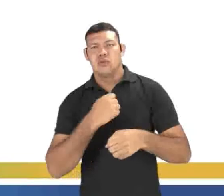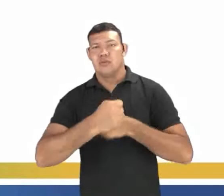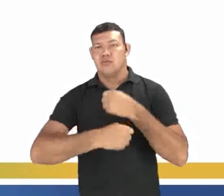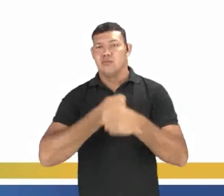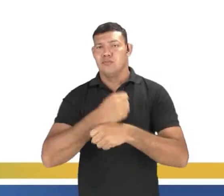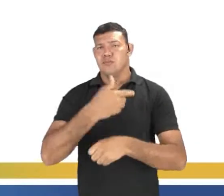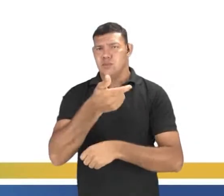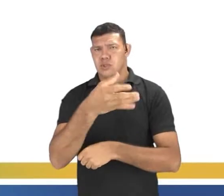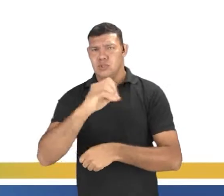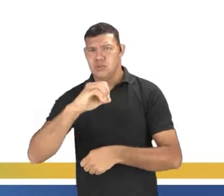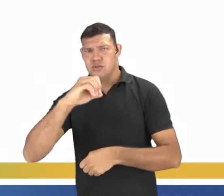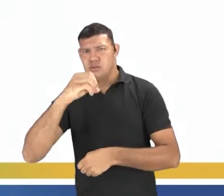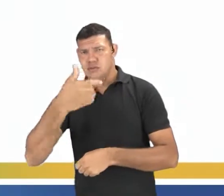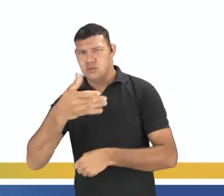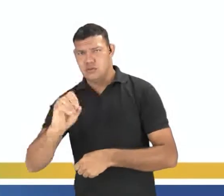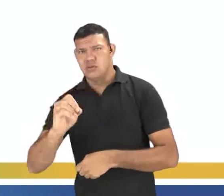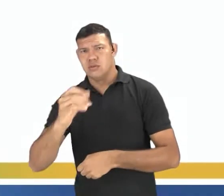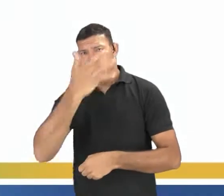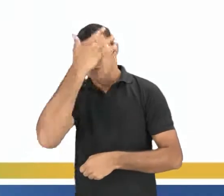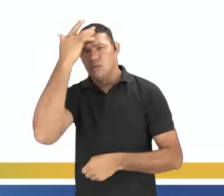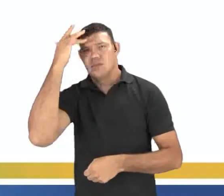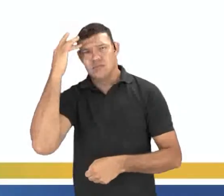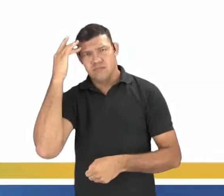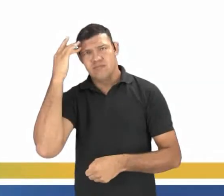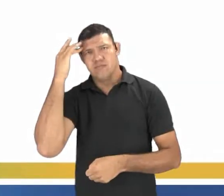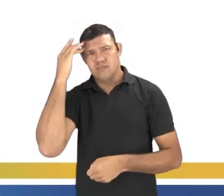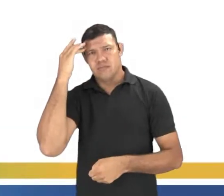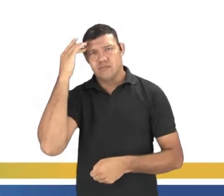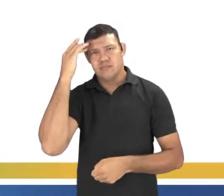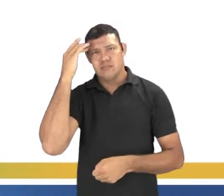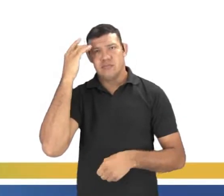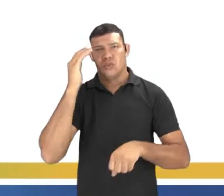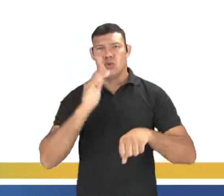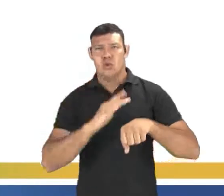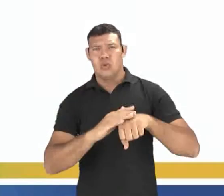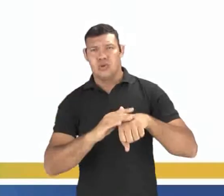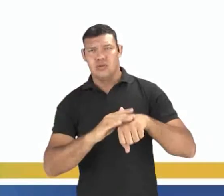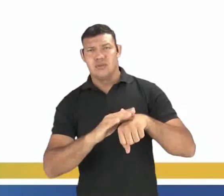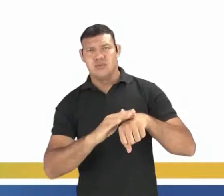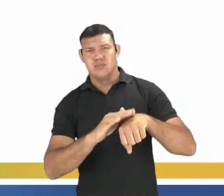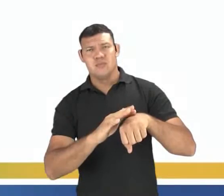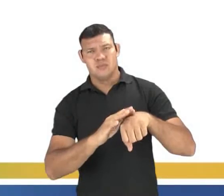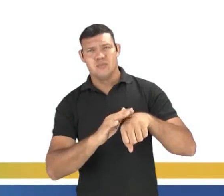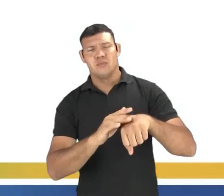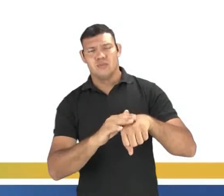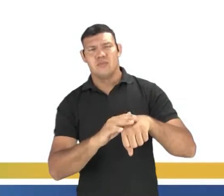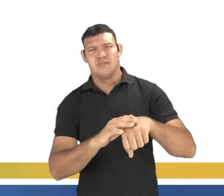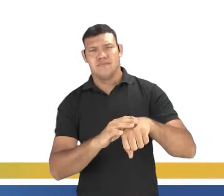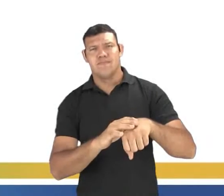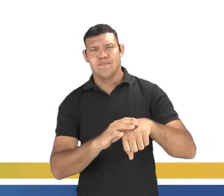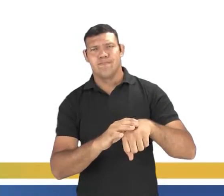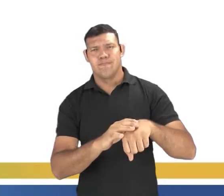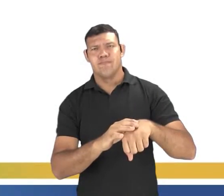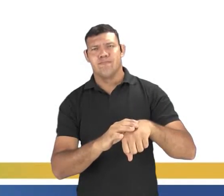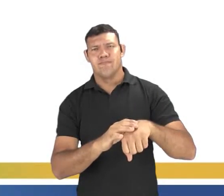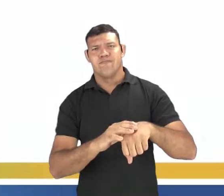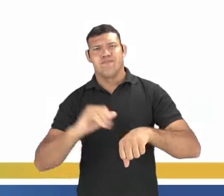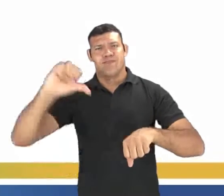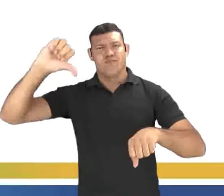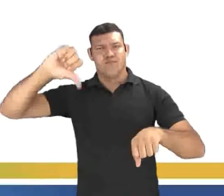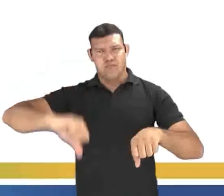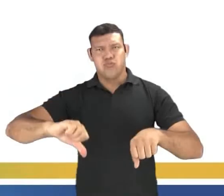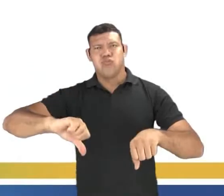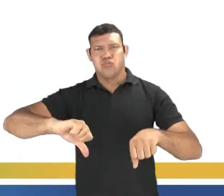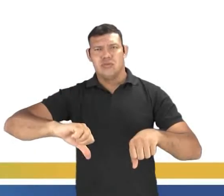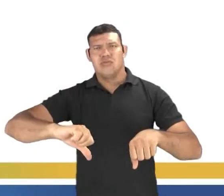aquelas pessoas que estiverem em tratamento por esta infecção pode ter uma piora considerável